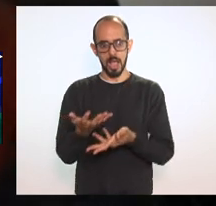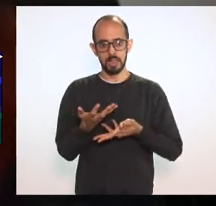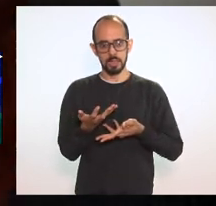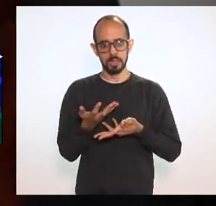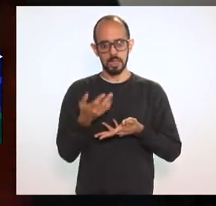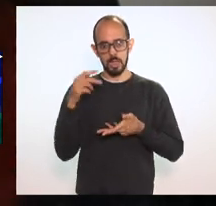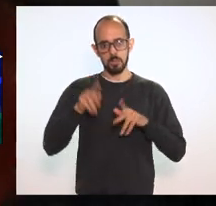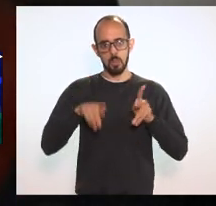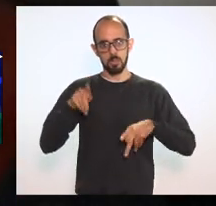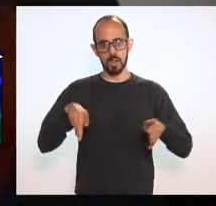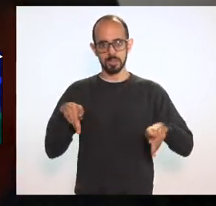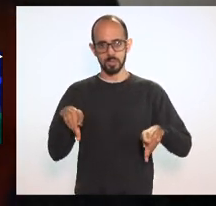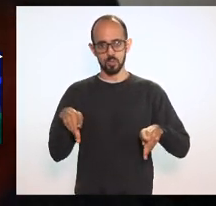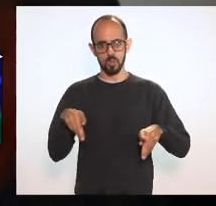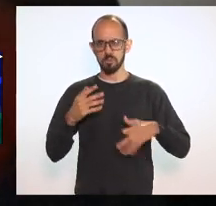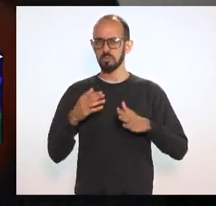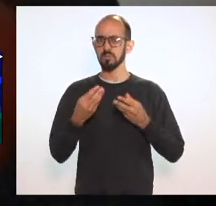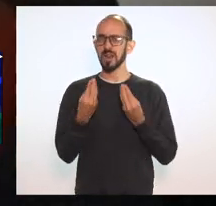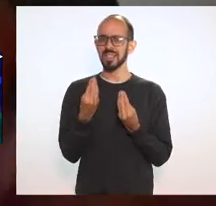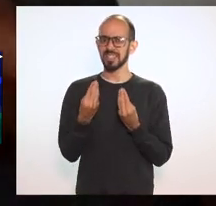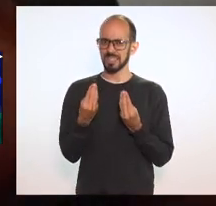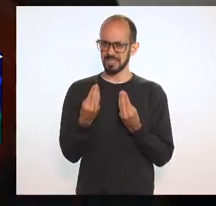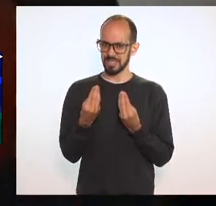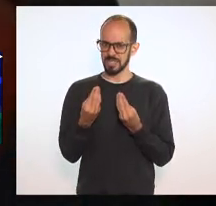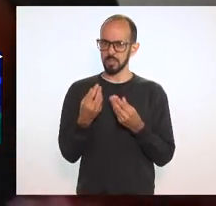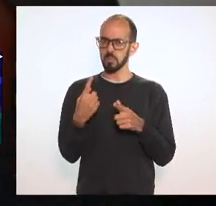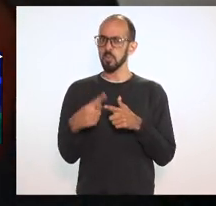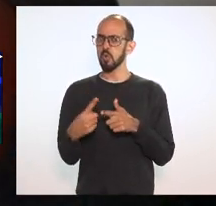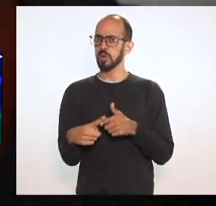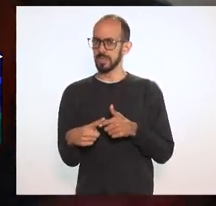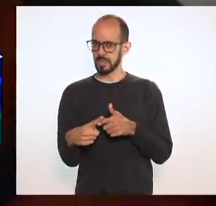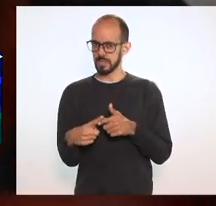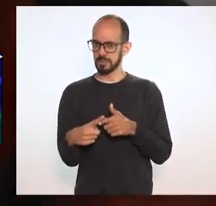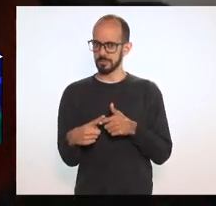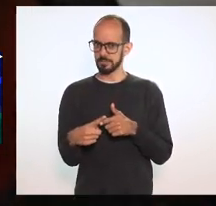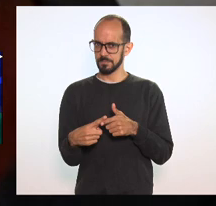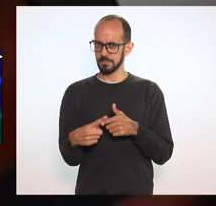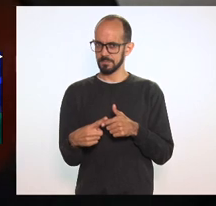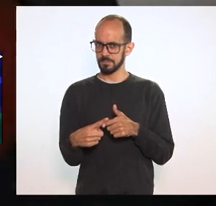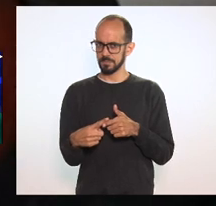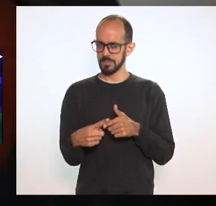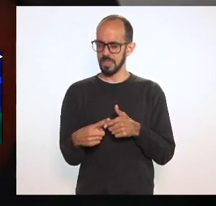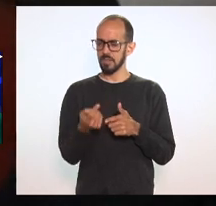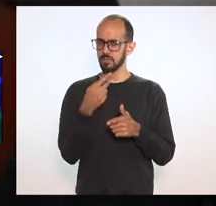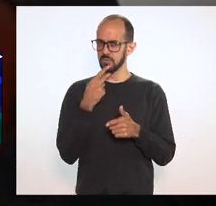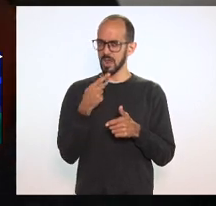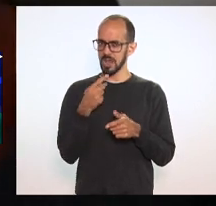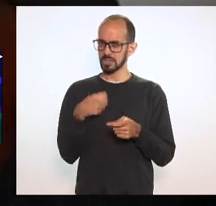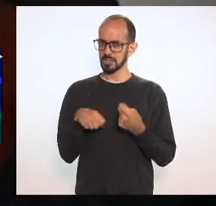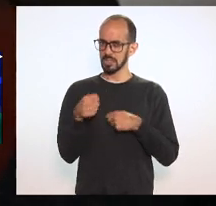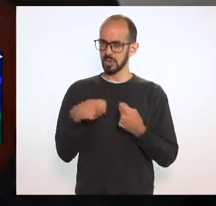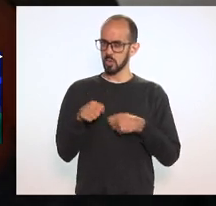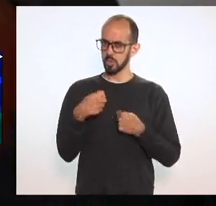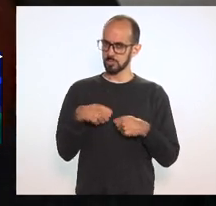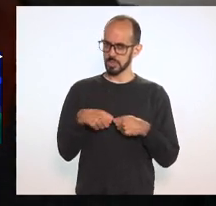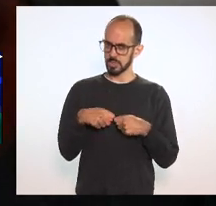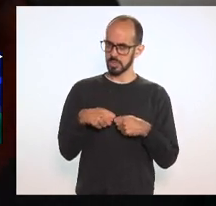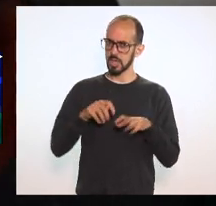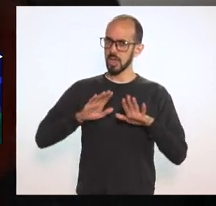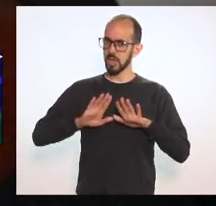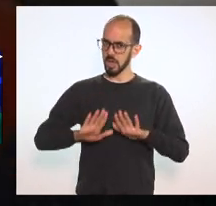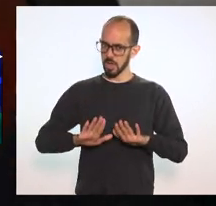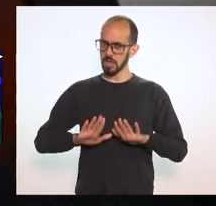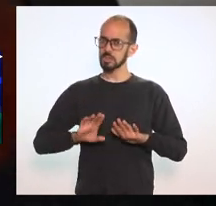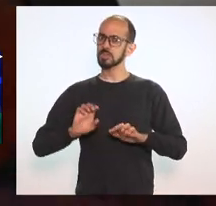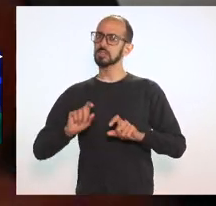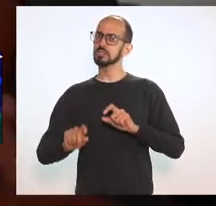para quê Porque tá todo momento se coloca a questão de Economia para ter economia para